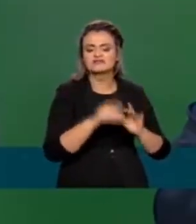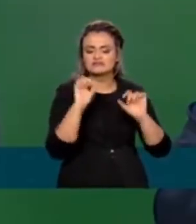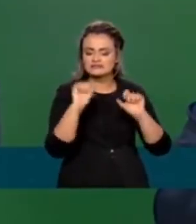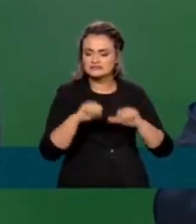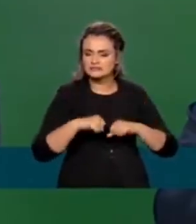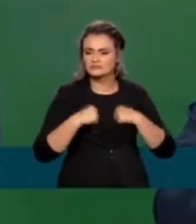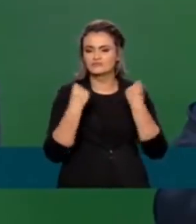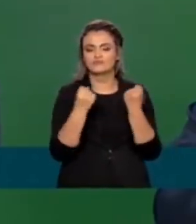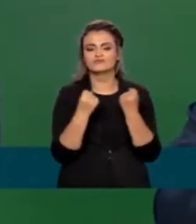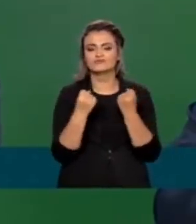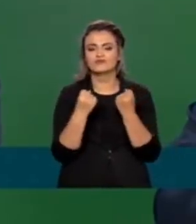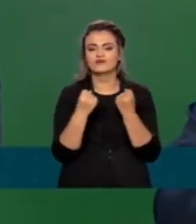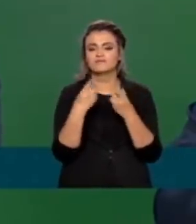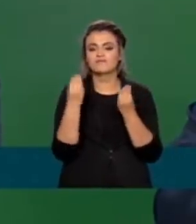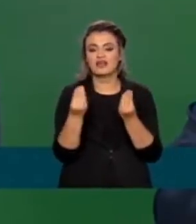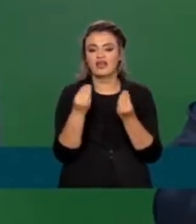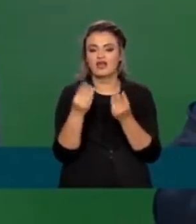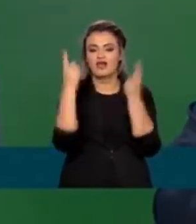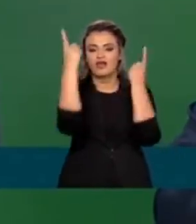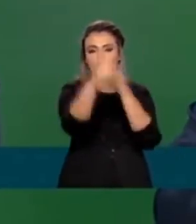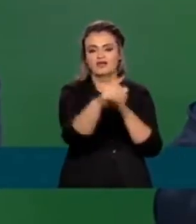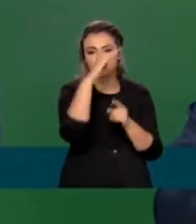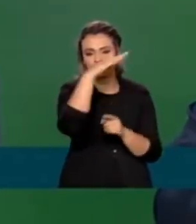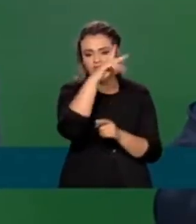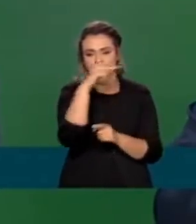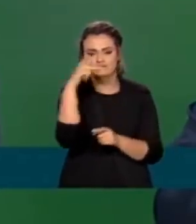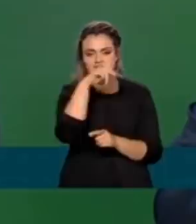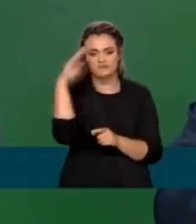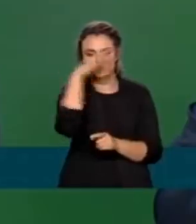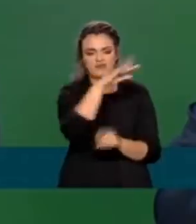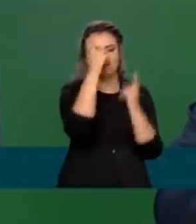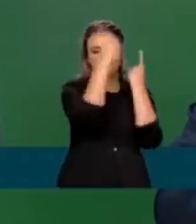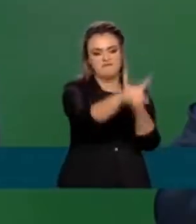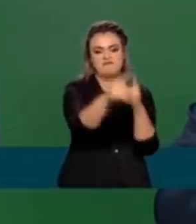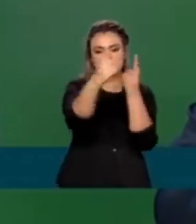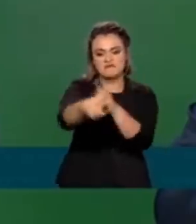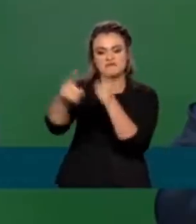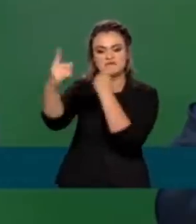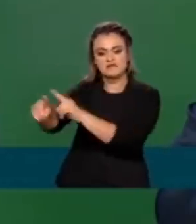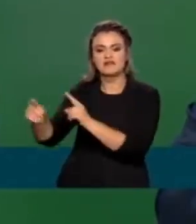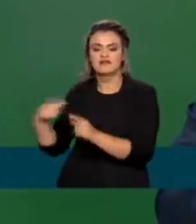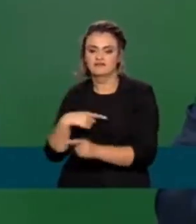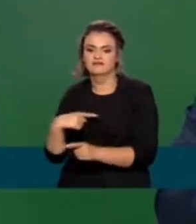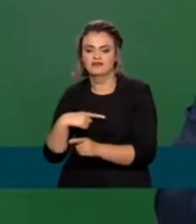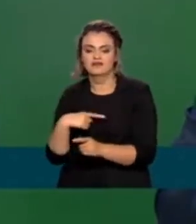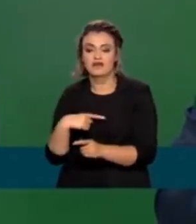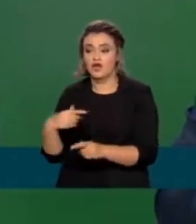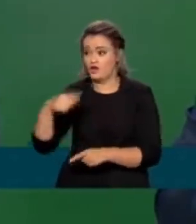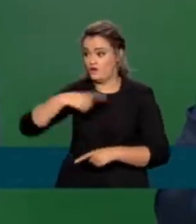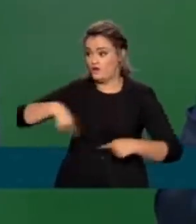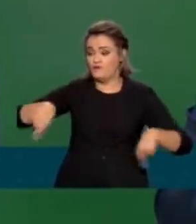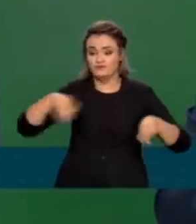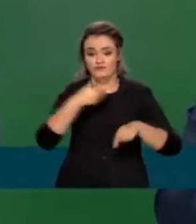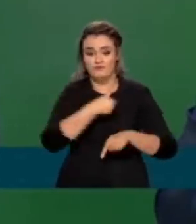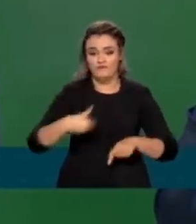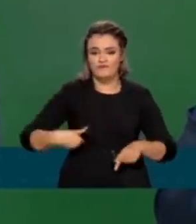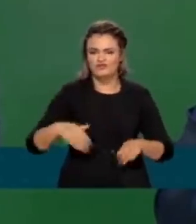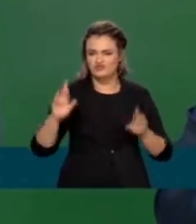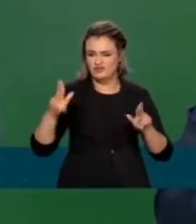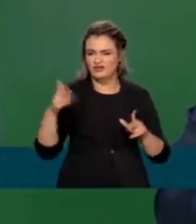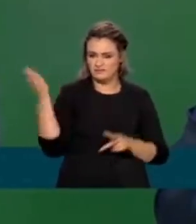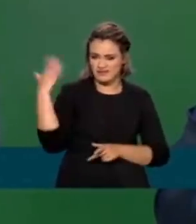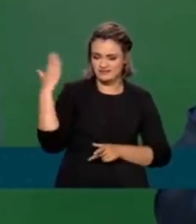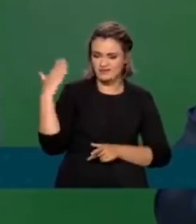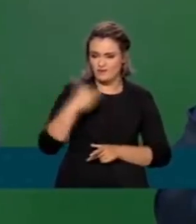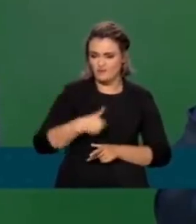dedicam a atacar o presidente Jair Bolsonaro. A diferença do nosso governo para os governos